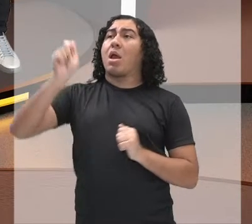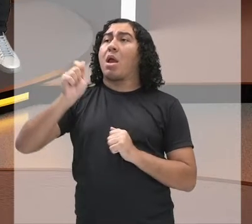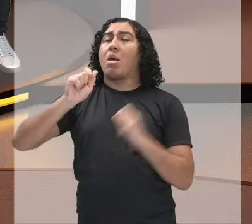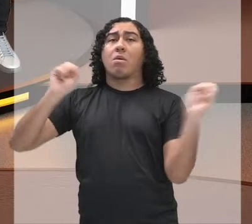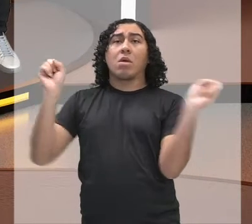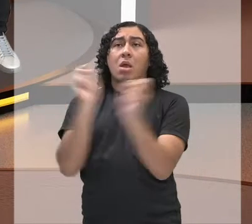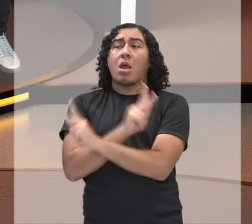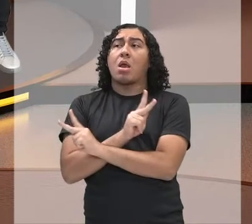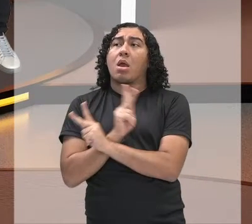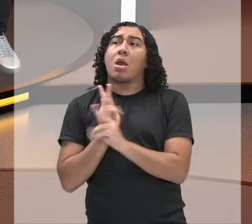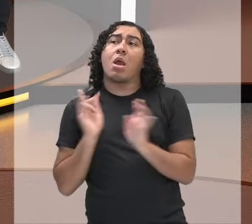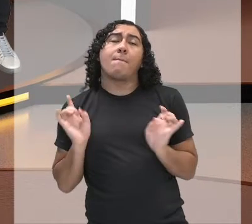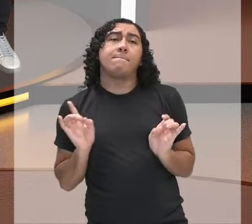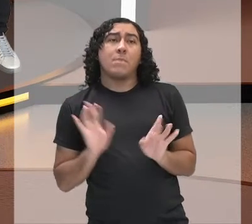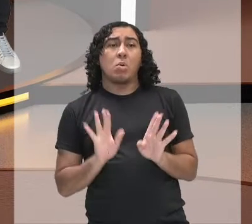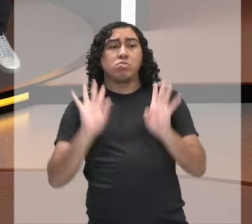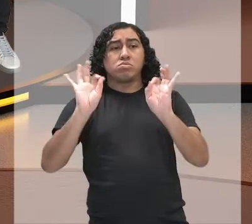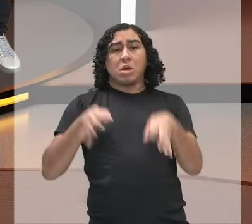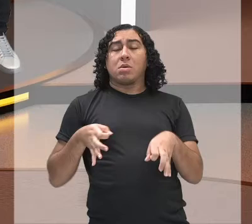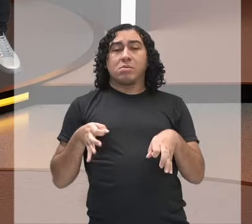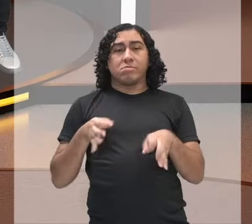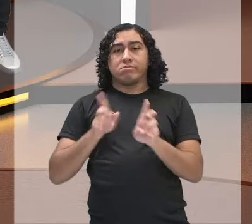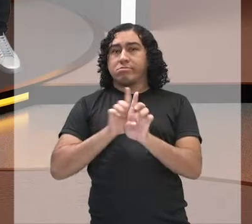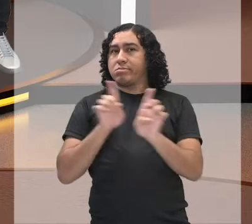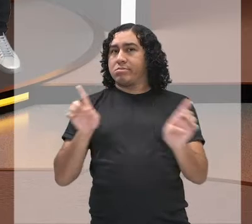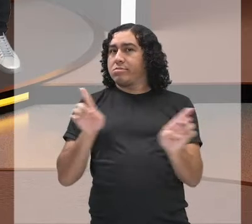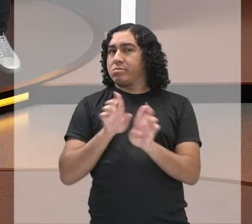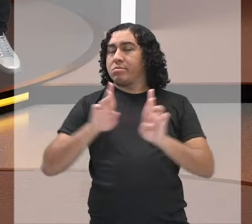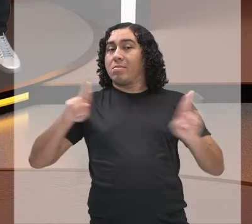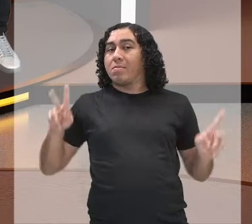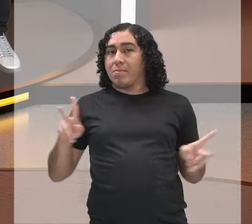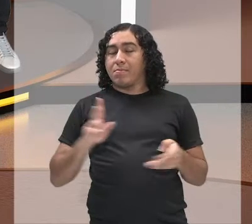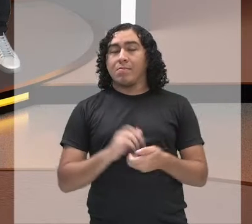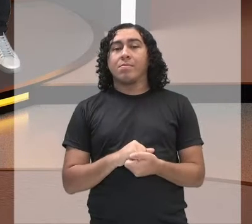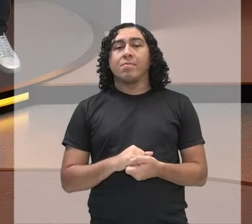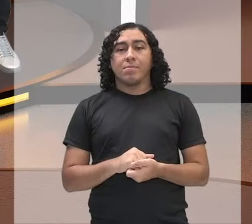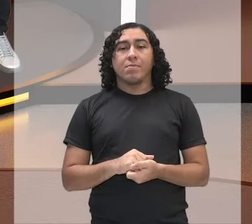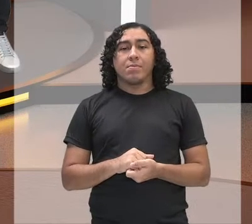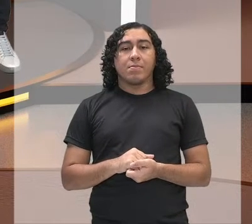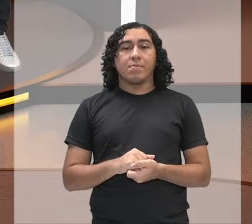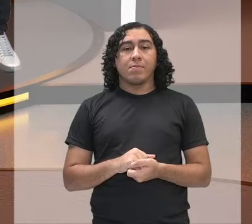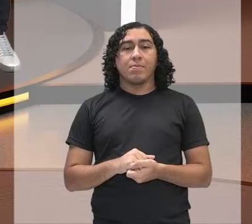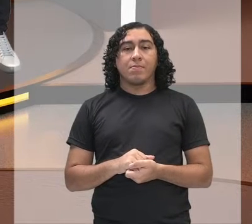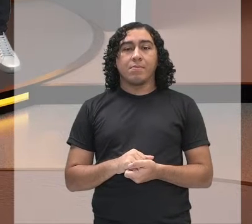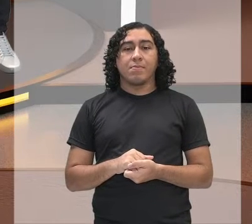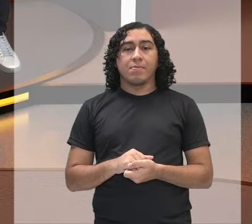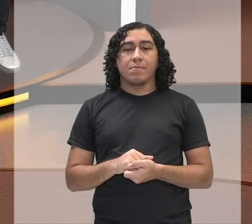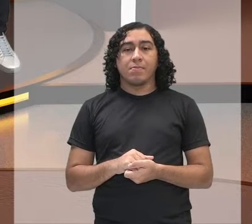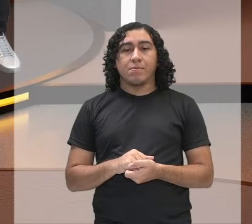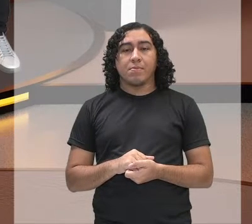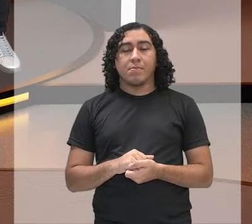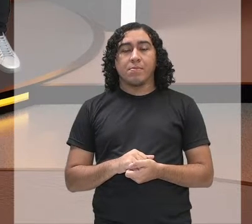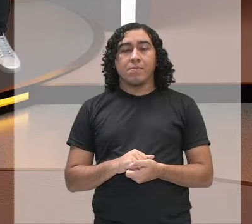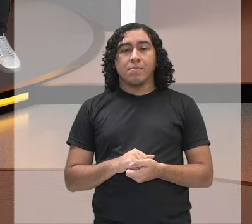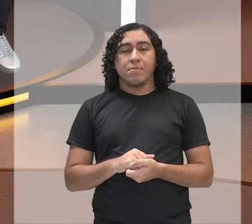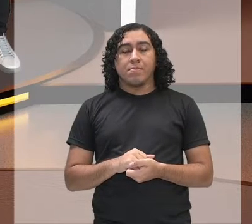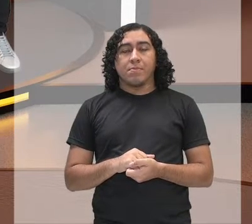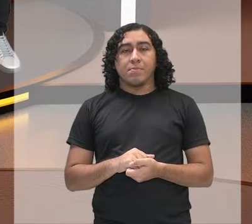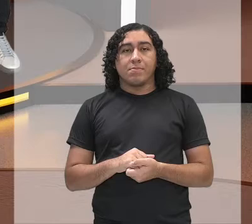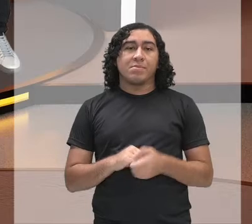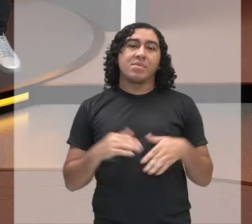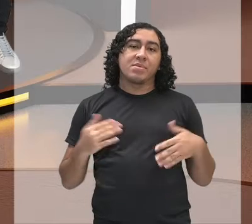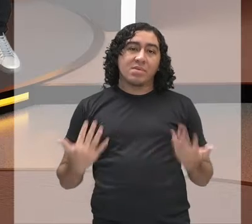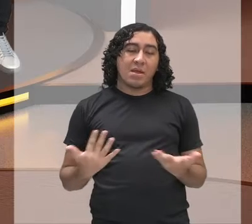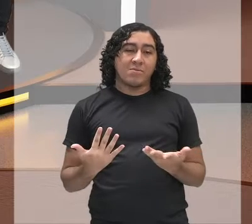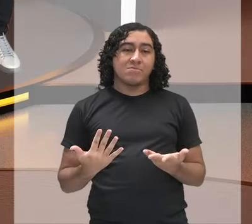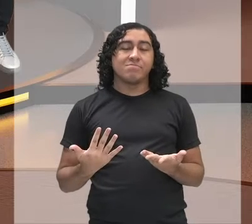né? A gente vê que não é assim. Então, para combater os levantes, já que não tinha condições para tanto,